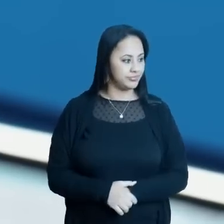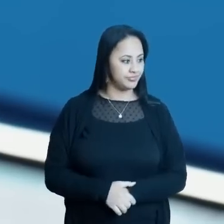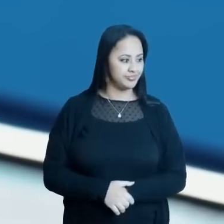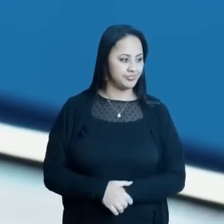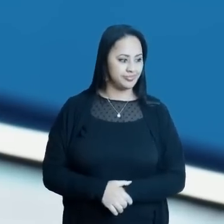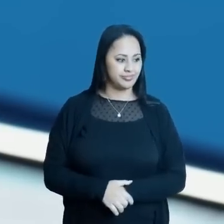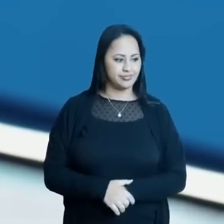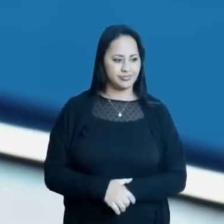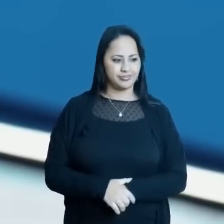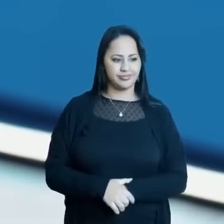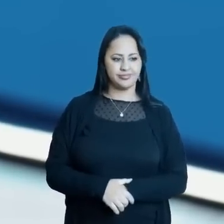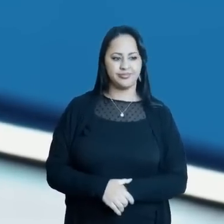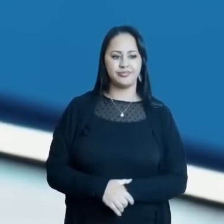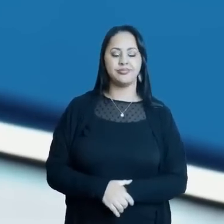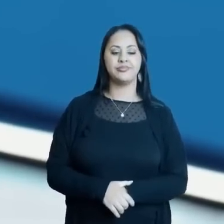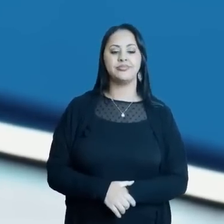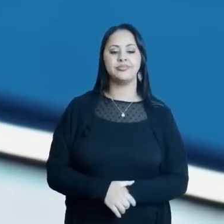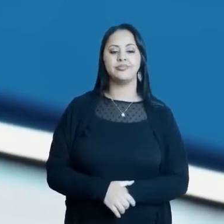Aguardando,